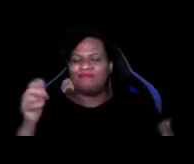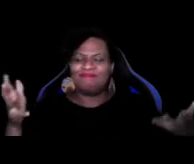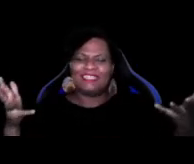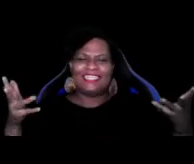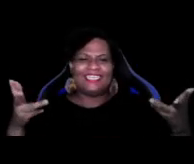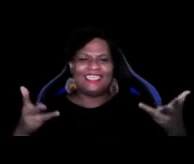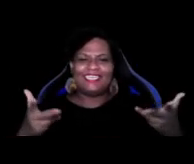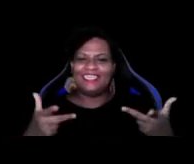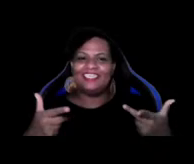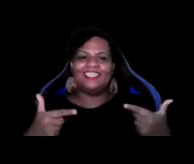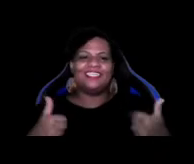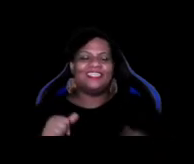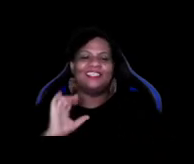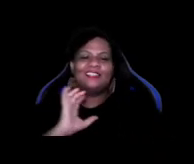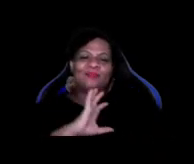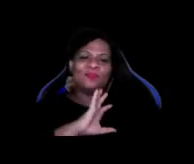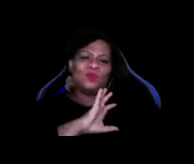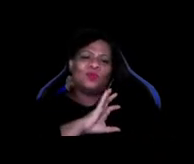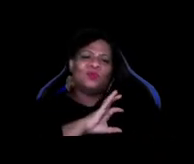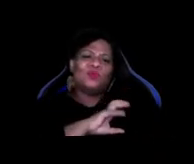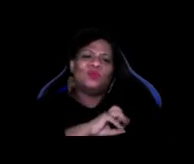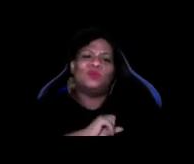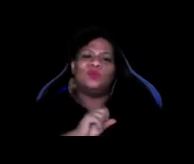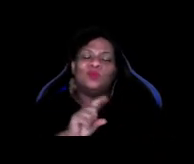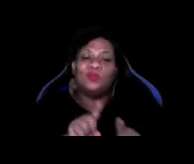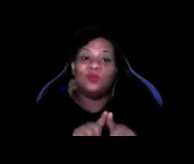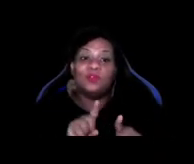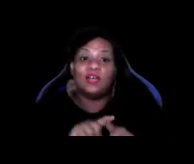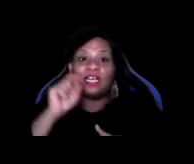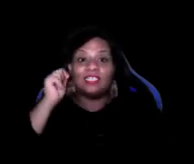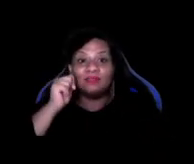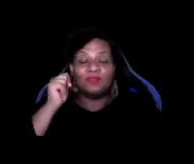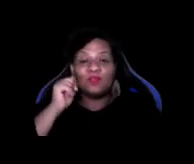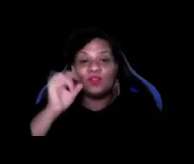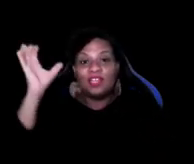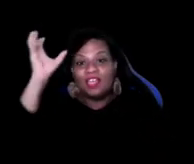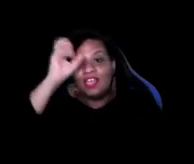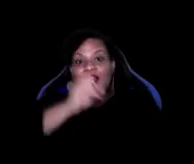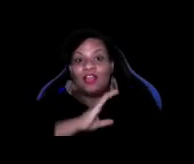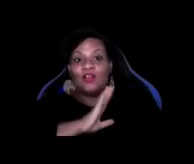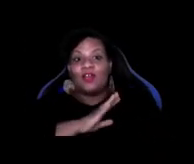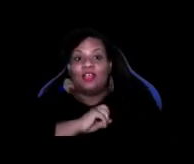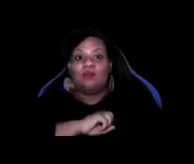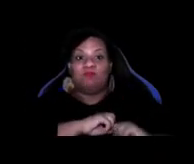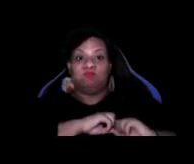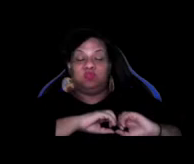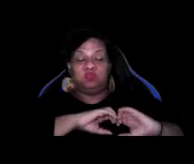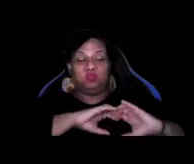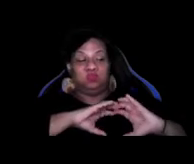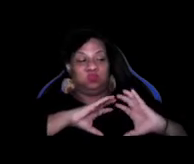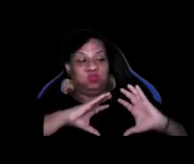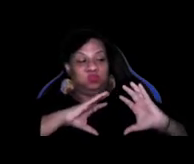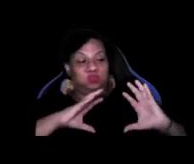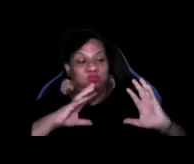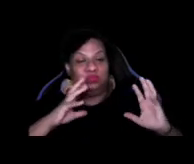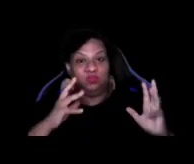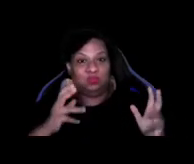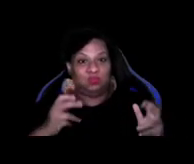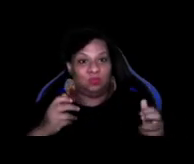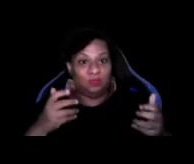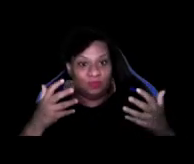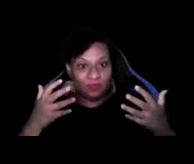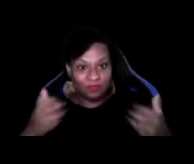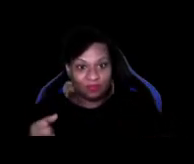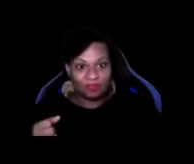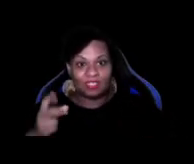assim. Muito amorosas também, as mulheres saíram mesmo com o coração preenchido. Então vamos lá, né, seguindo